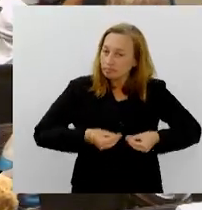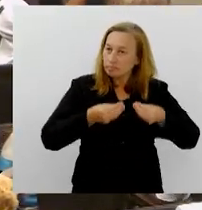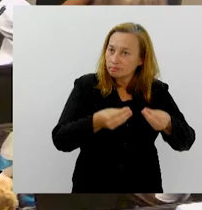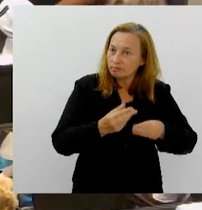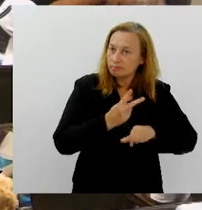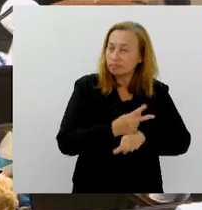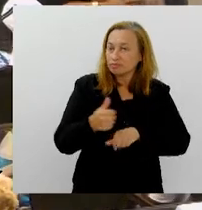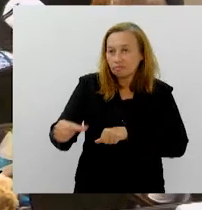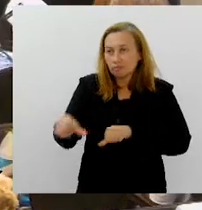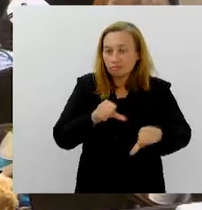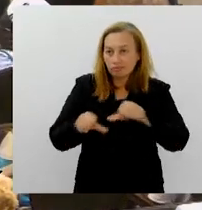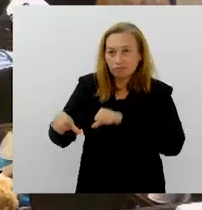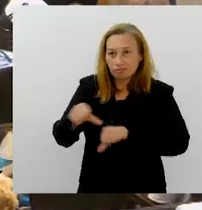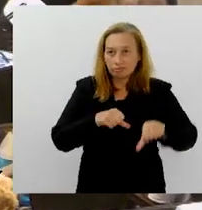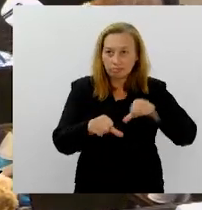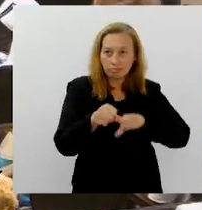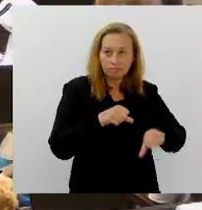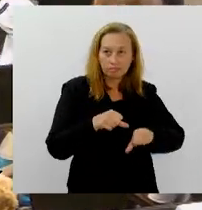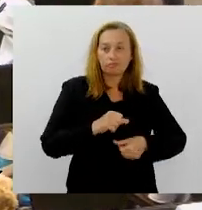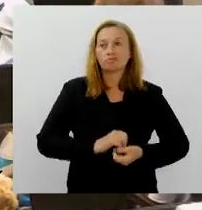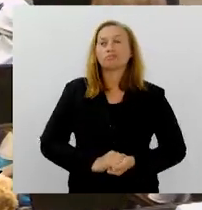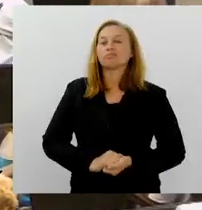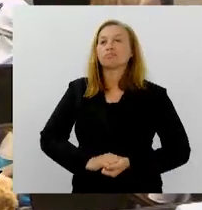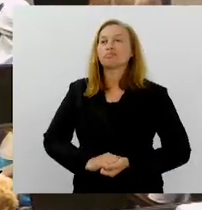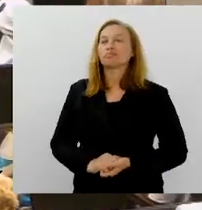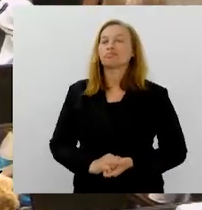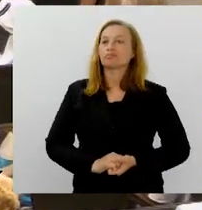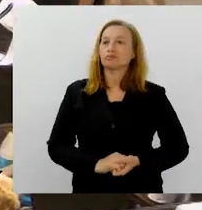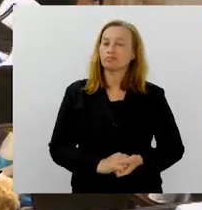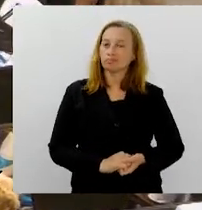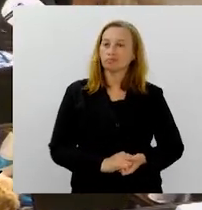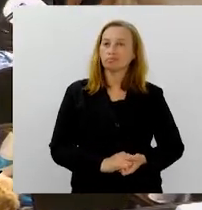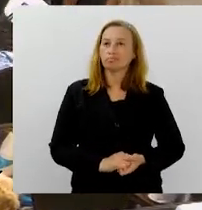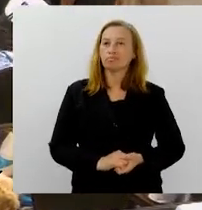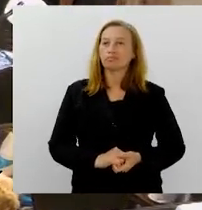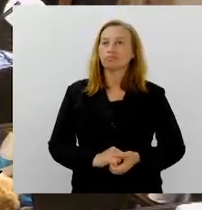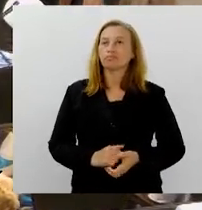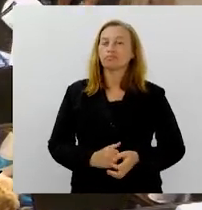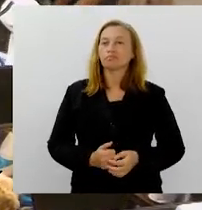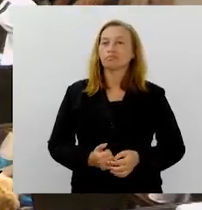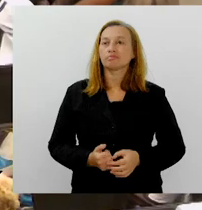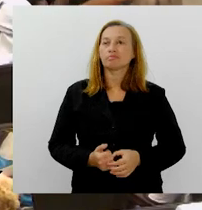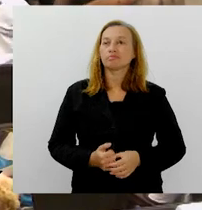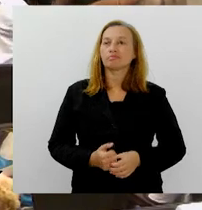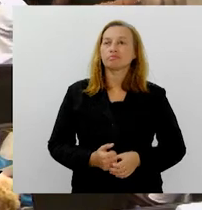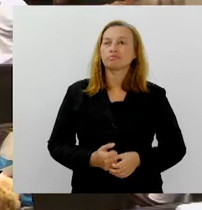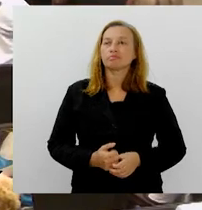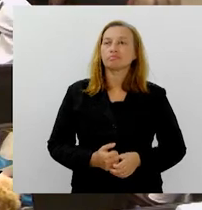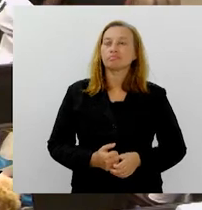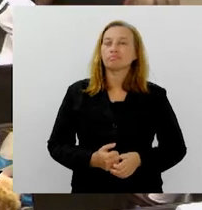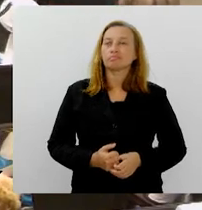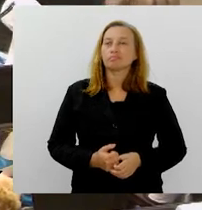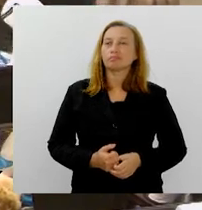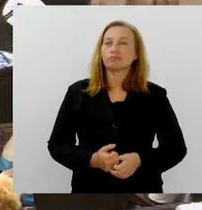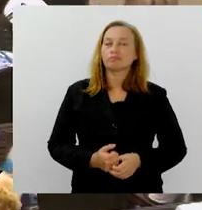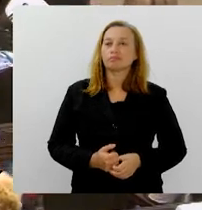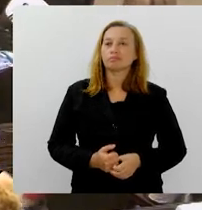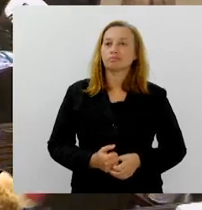revela. Vamos que vamos. Vamos lá. Posiciona a secretária em cima do tablado, Andressa. Gabi?